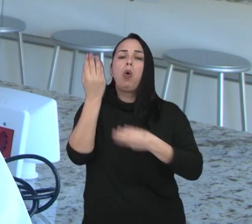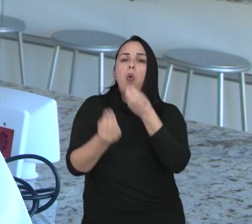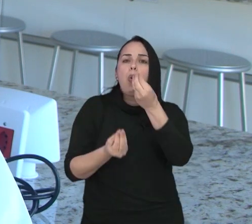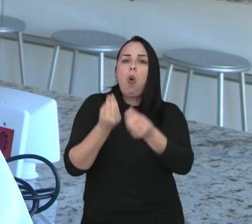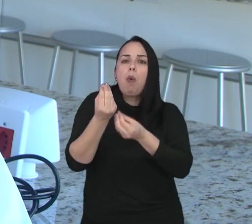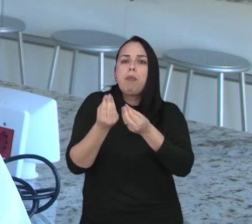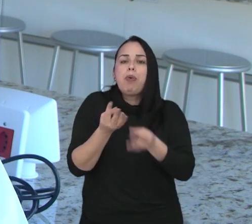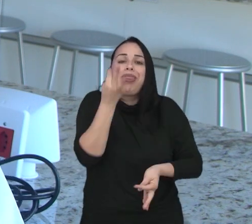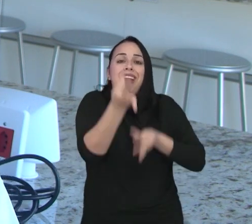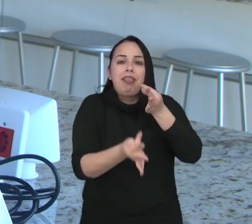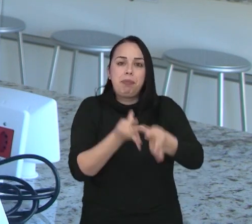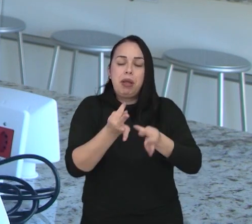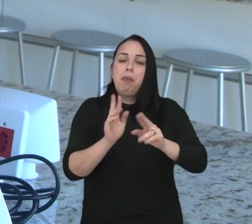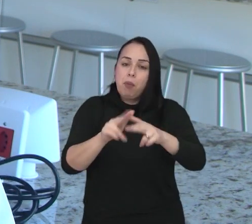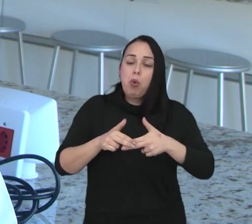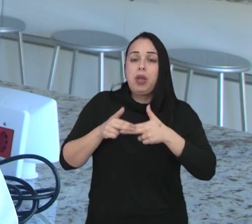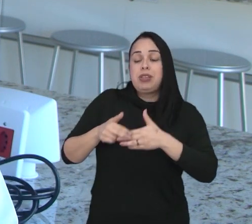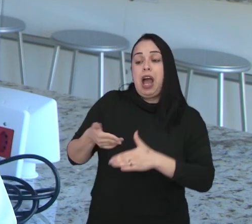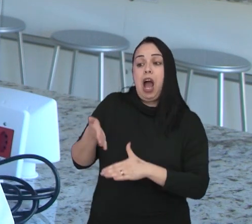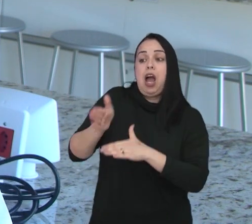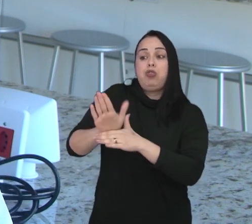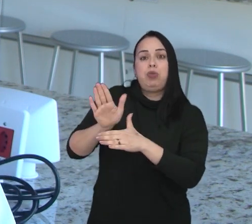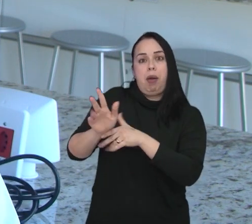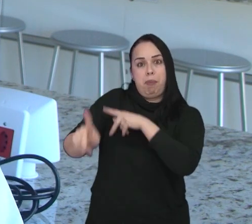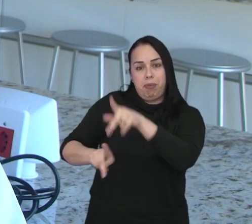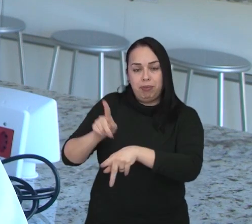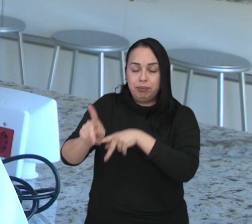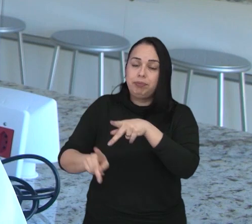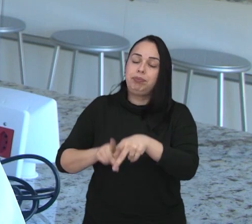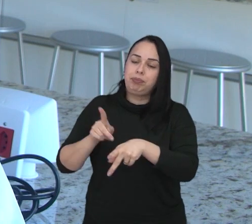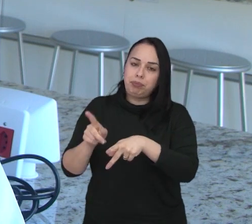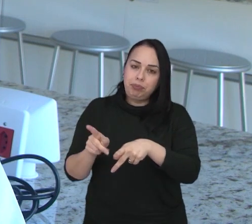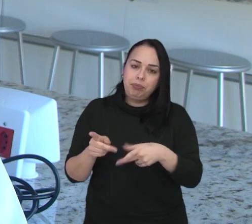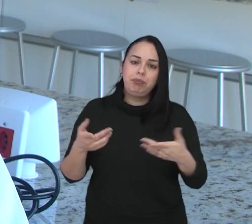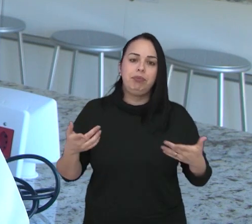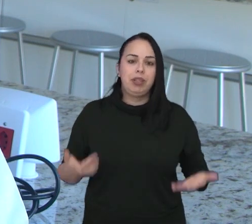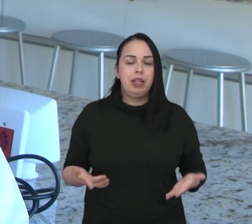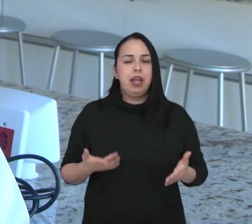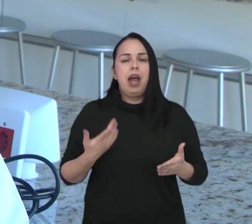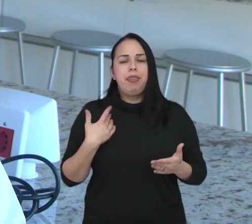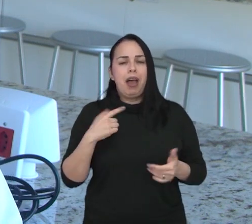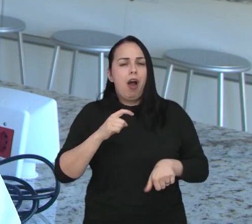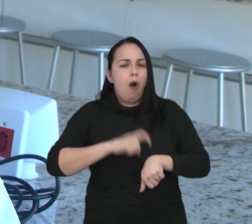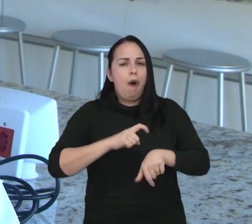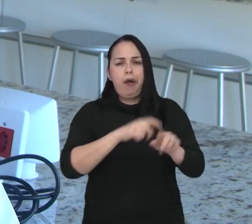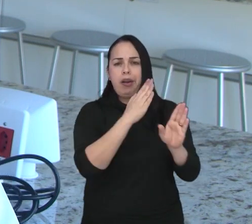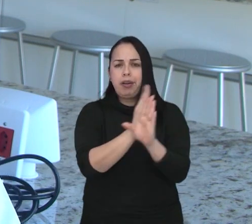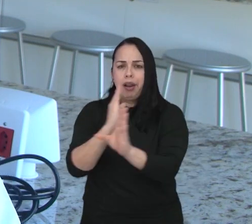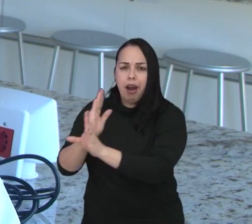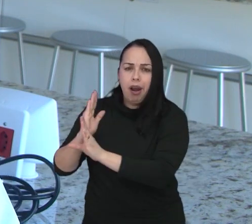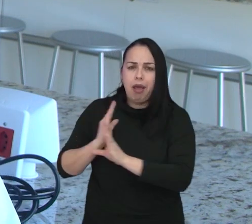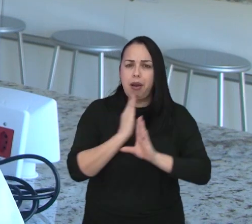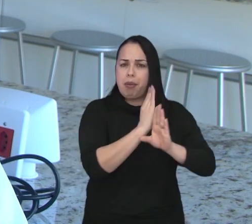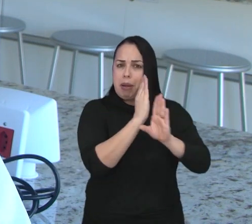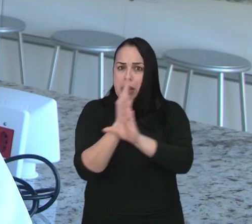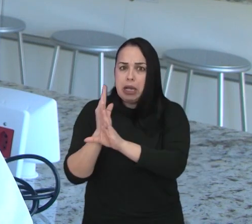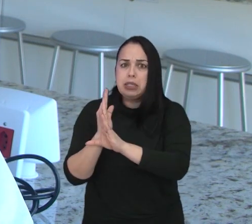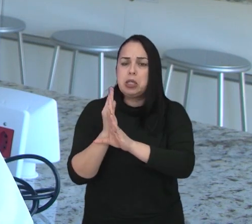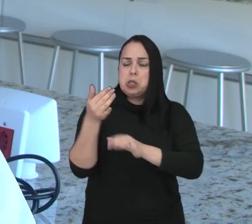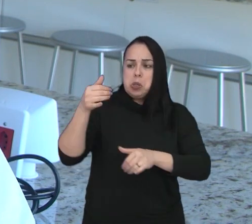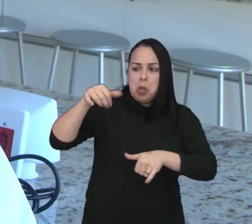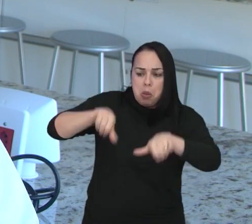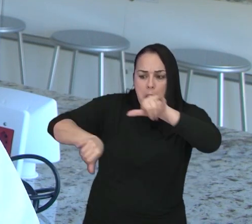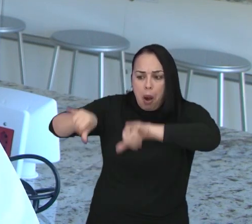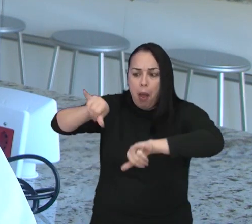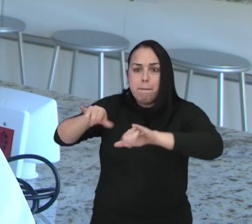melhor com ele, né? Então, isso pode ajudar a população, né? Então, e as descobertas que são feitas